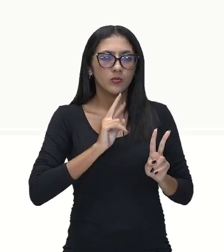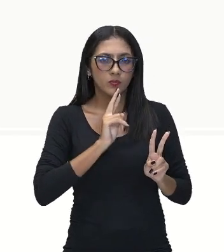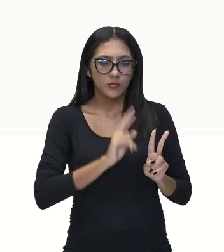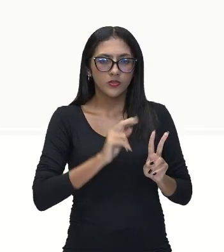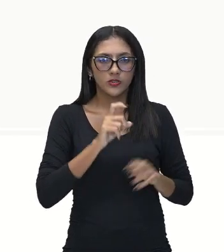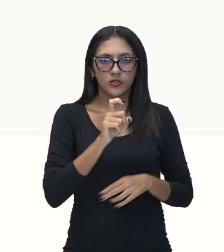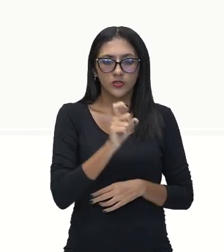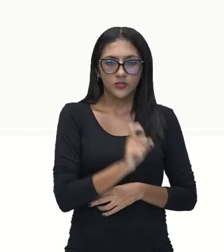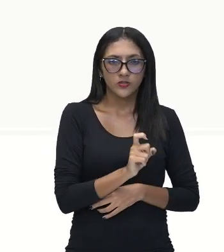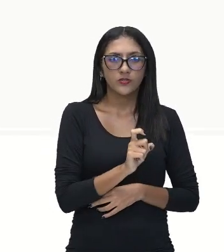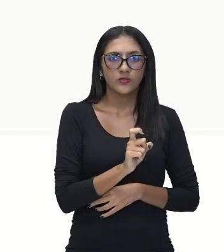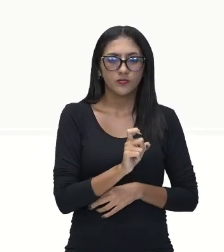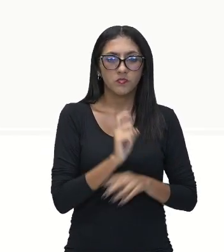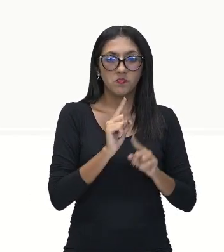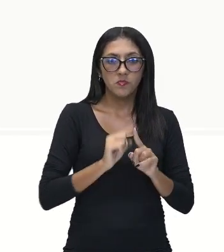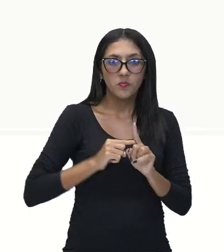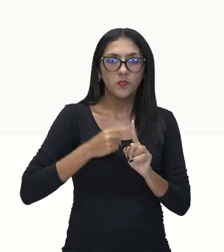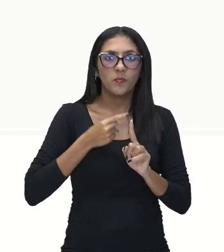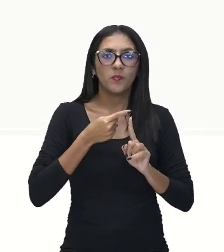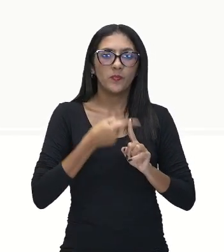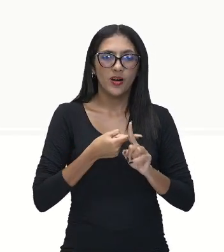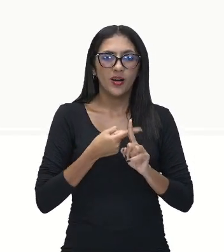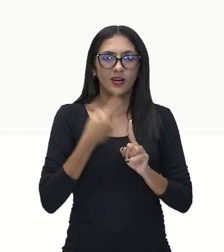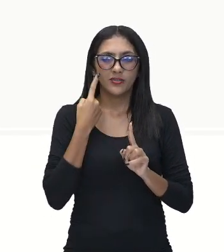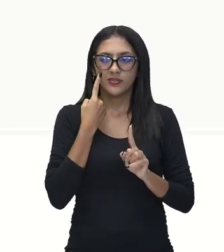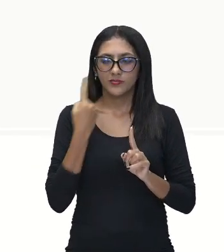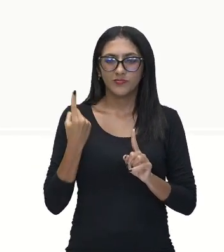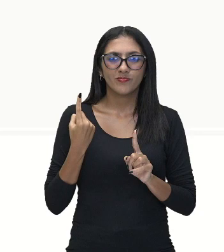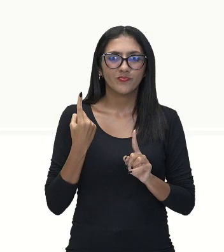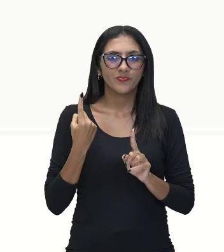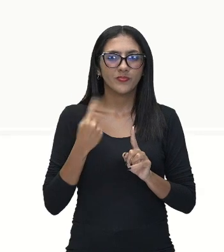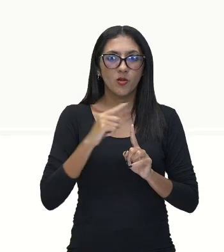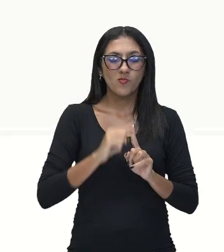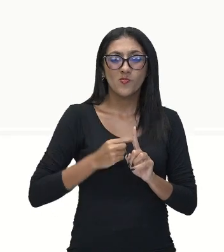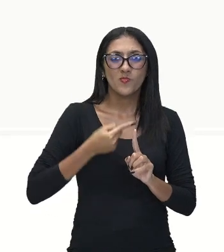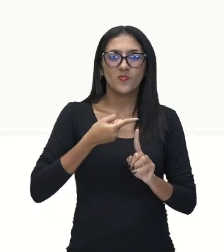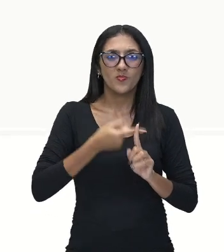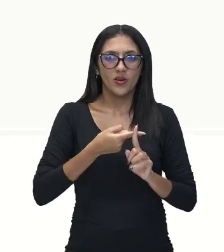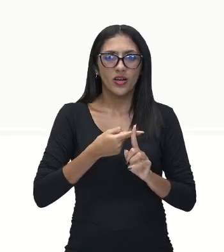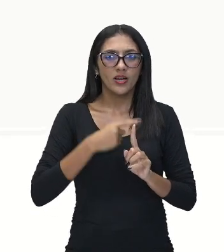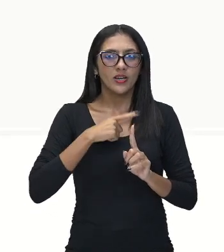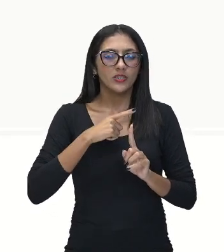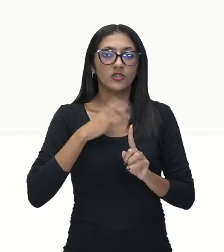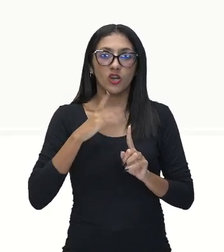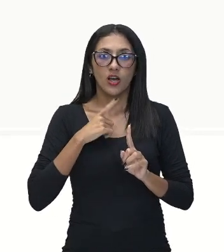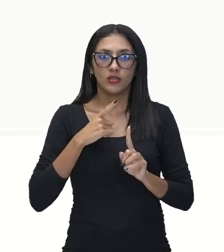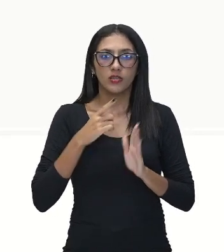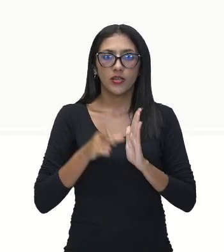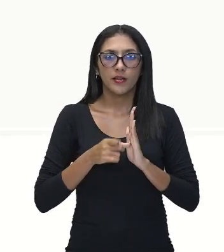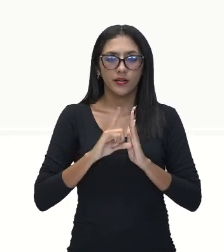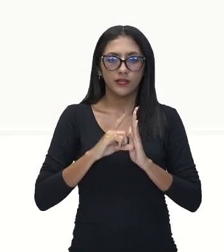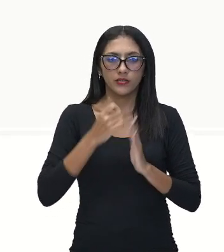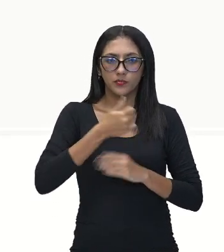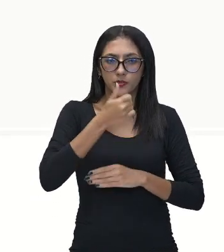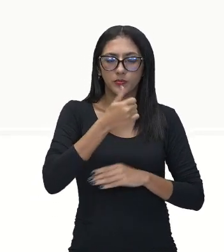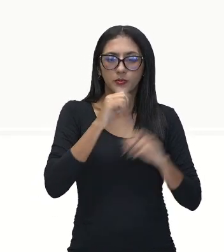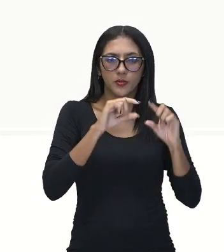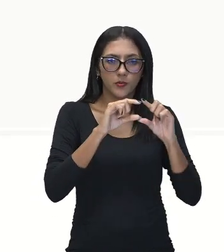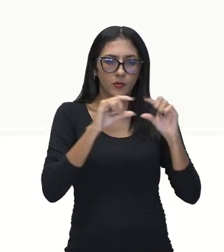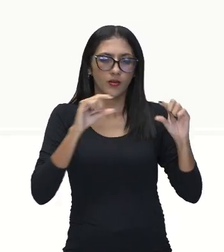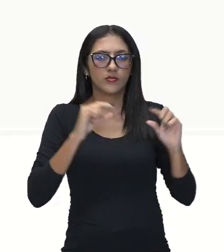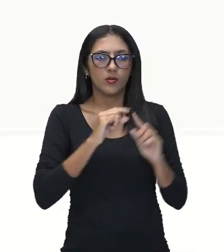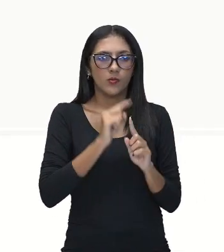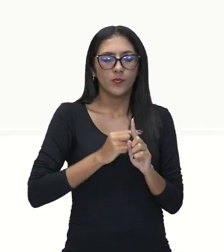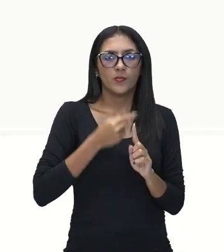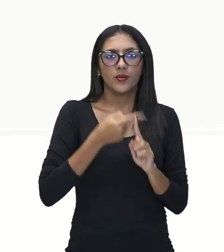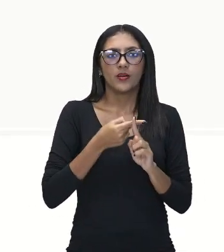mais por que mais o mais vem desse sinal aqui ó o termo que acompanha a variável x na 1 né que é o termo do o coeficiente